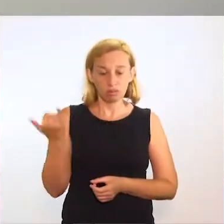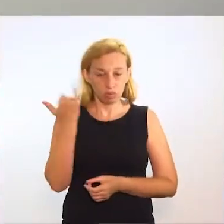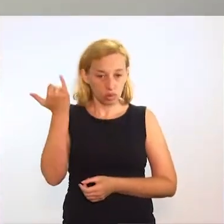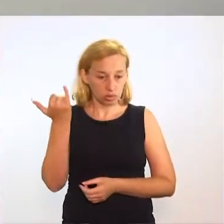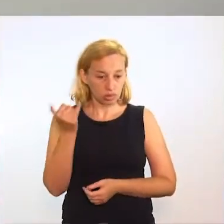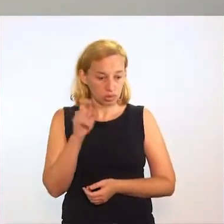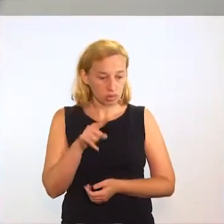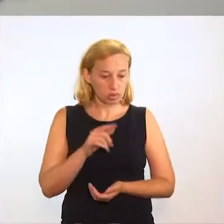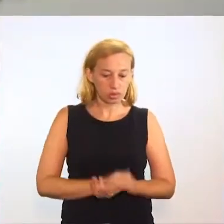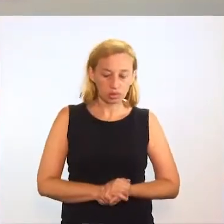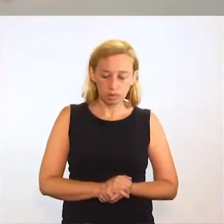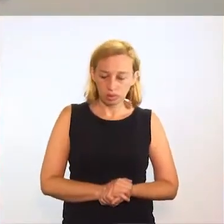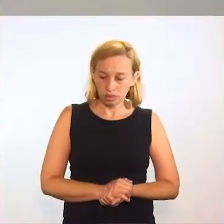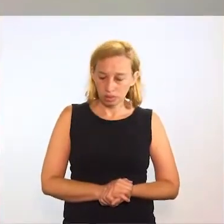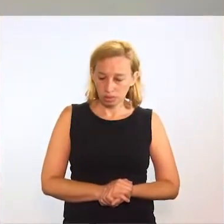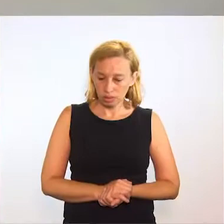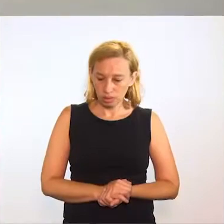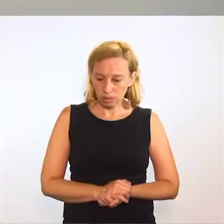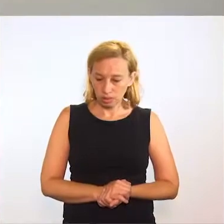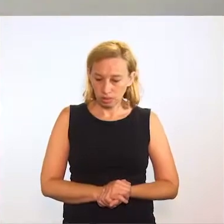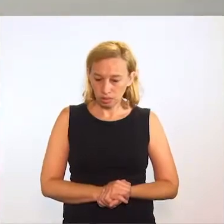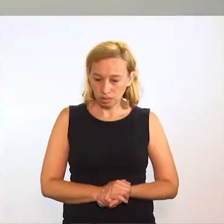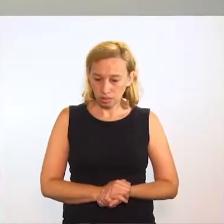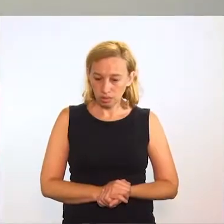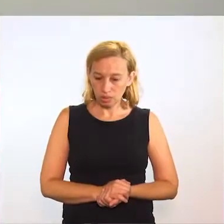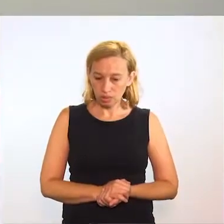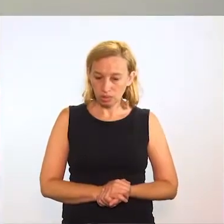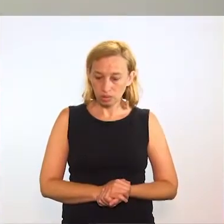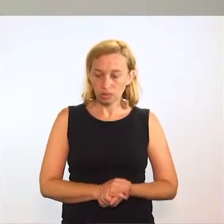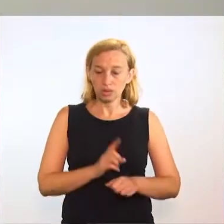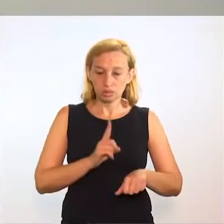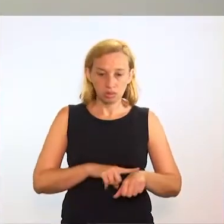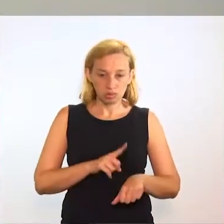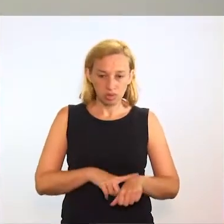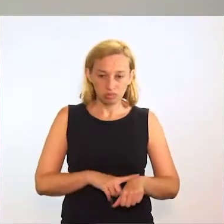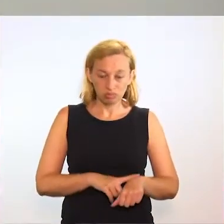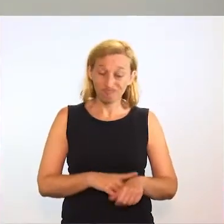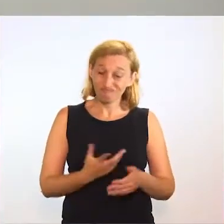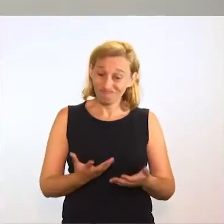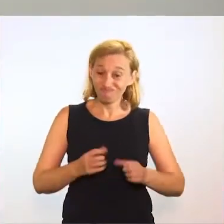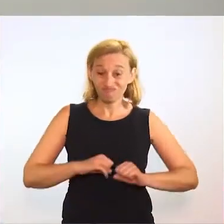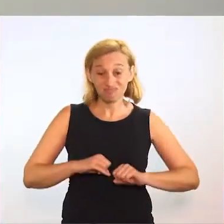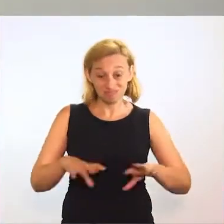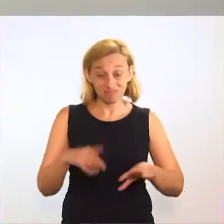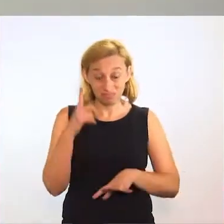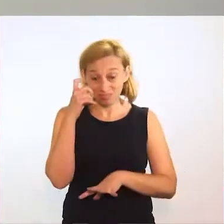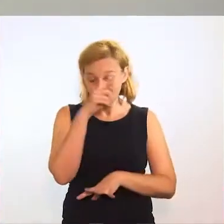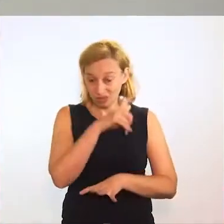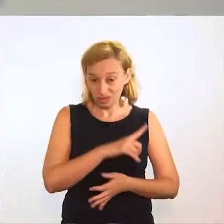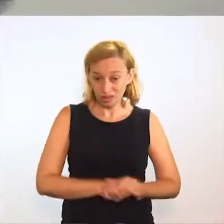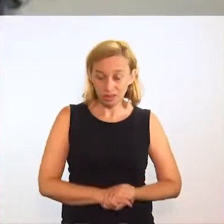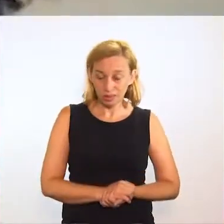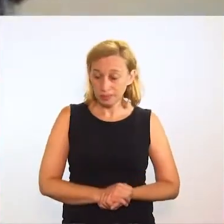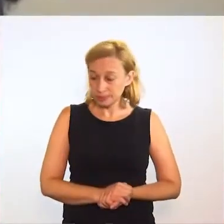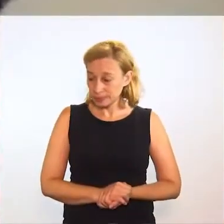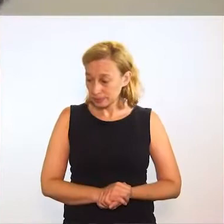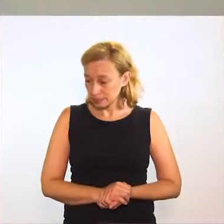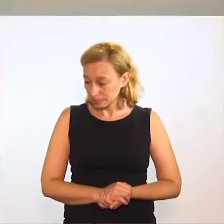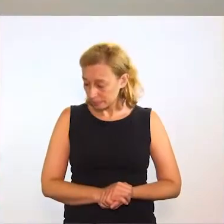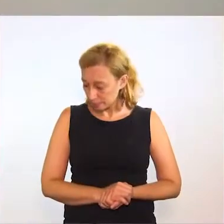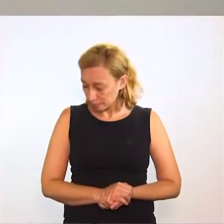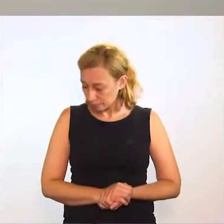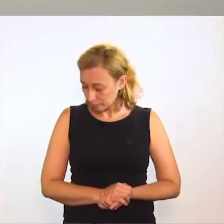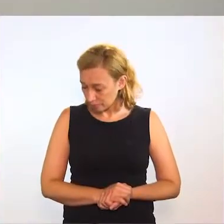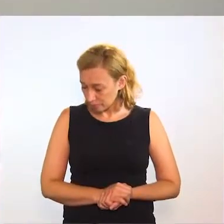né? A gente tem que se sentir no meio de pertencer a muita coisa, né? E nesse momento, então, nem se fala. A gente sentiu que todo mundo